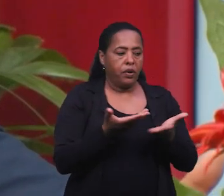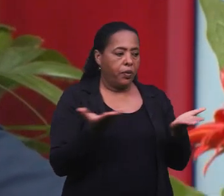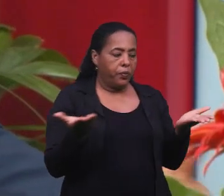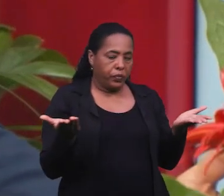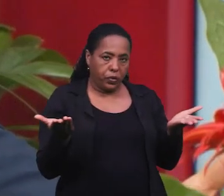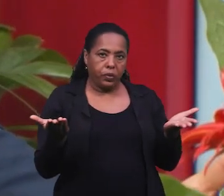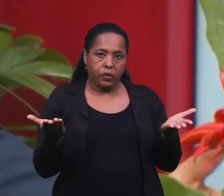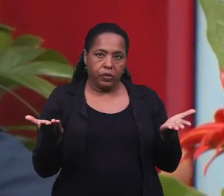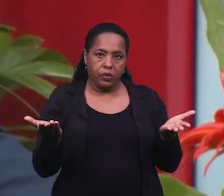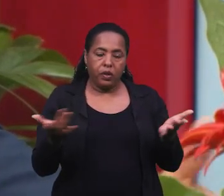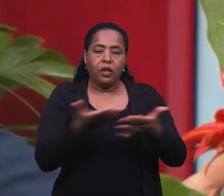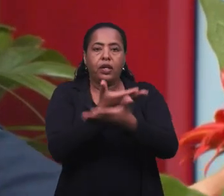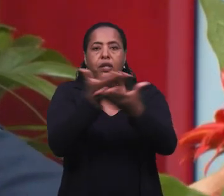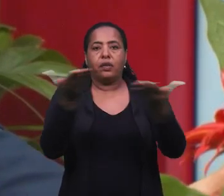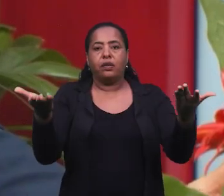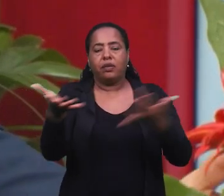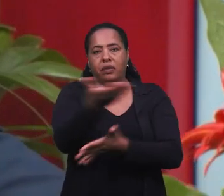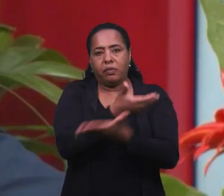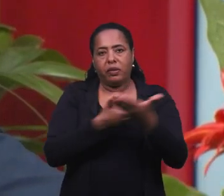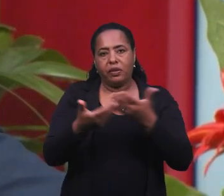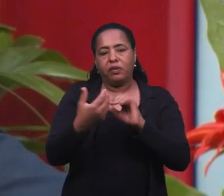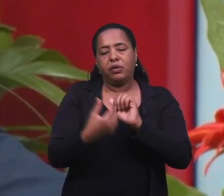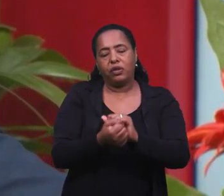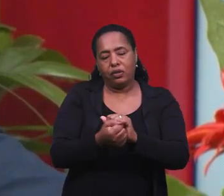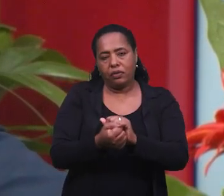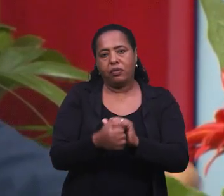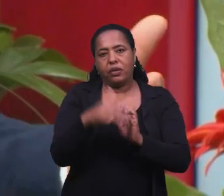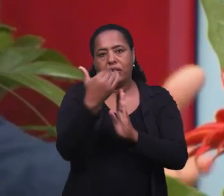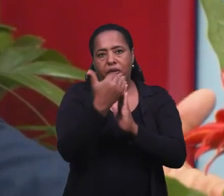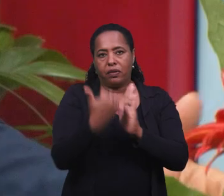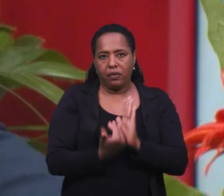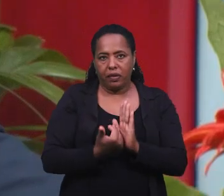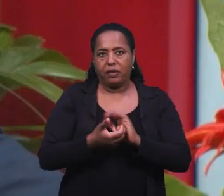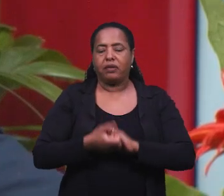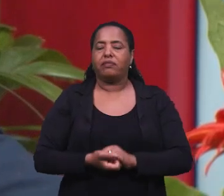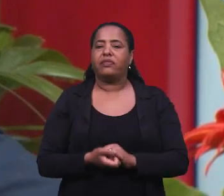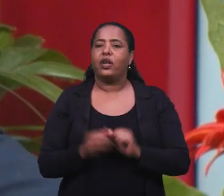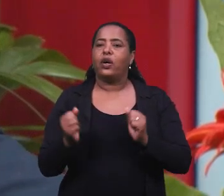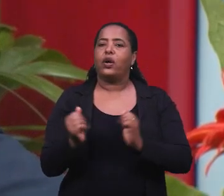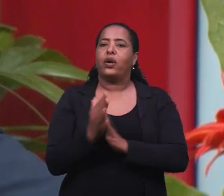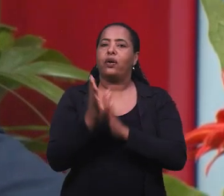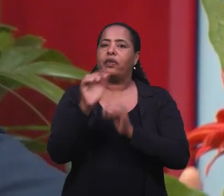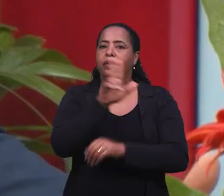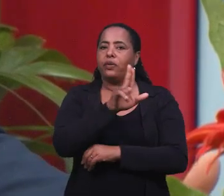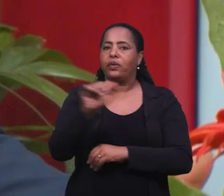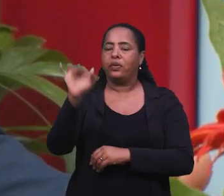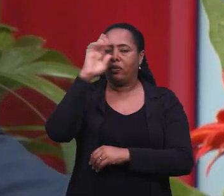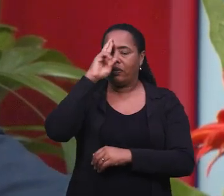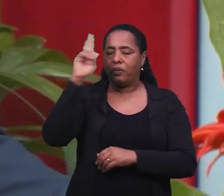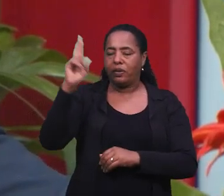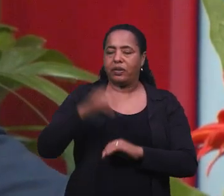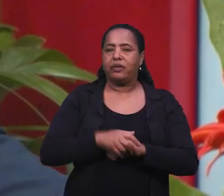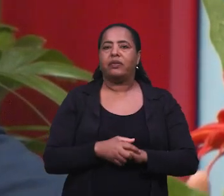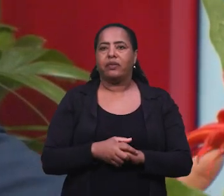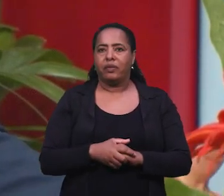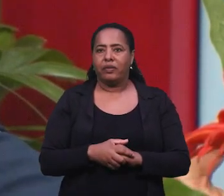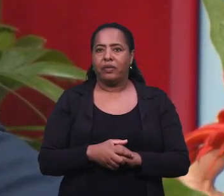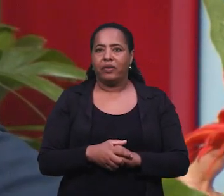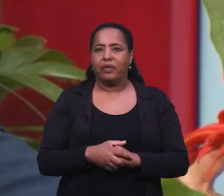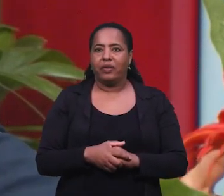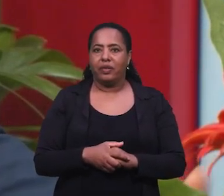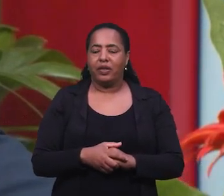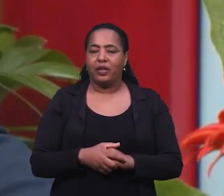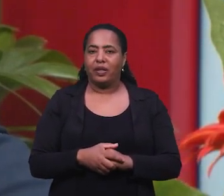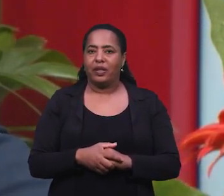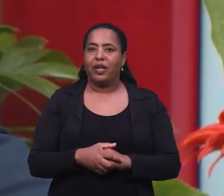a dia e poder aprender como cuidar melhor dos nossos idosos. Então, desejo a paz do Senhor, companheiro, também o pastor Eduardo Michel, também